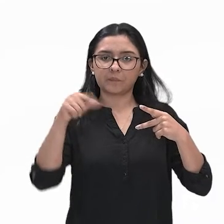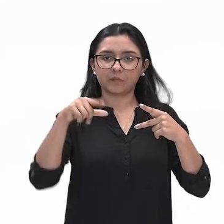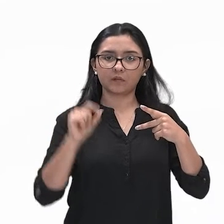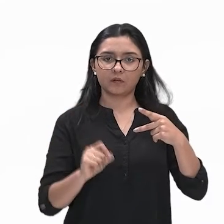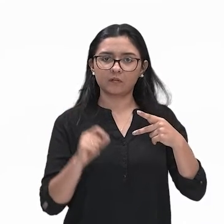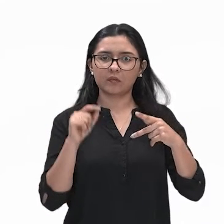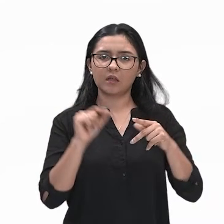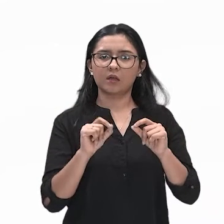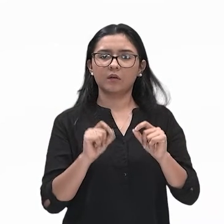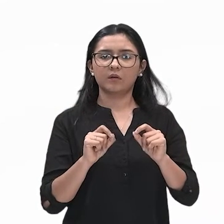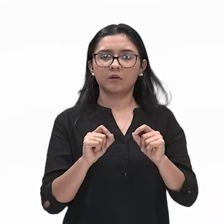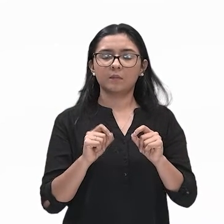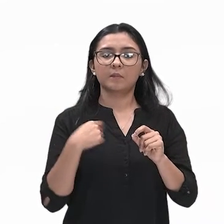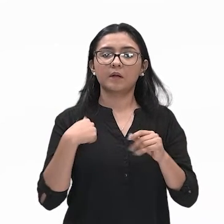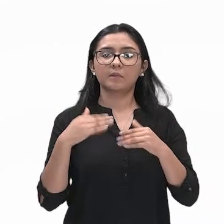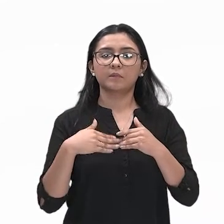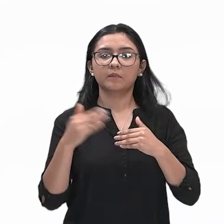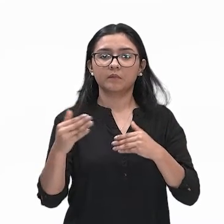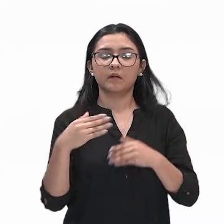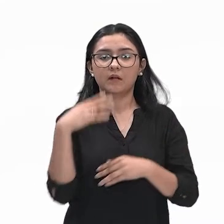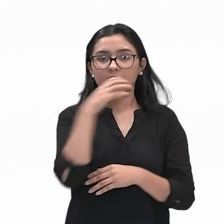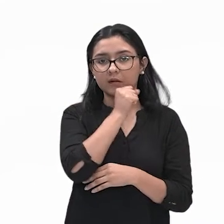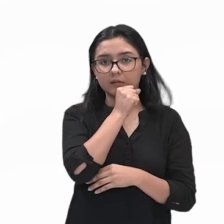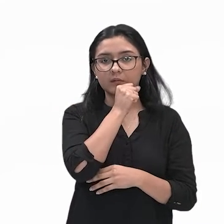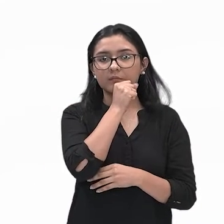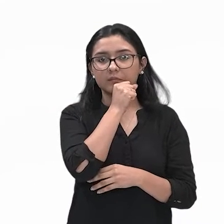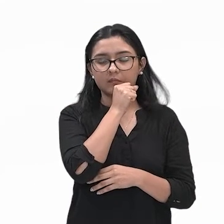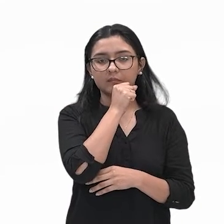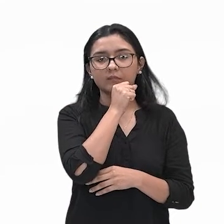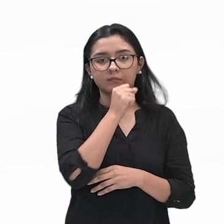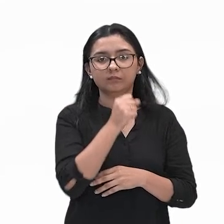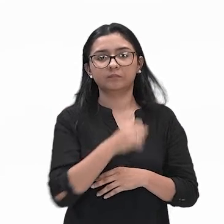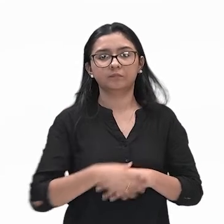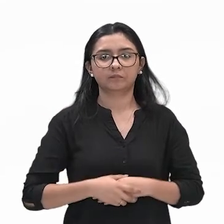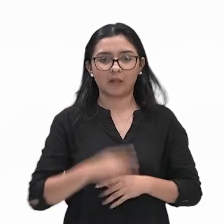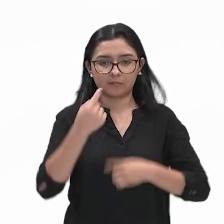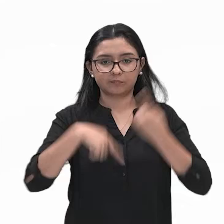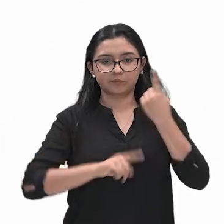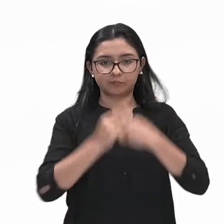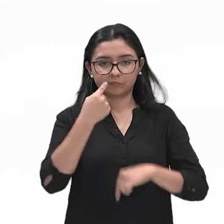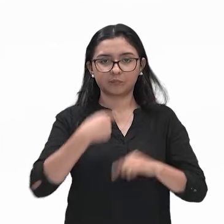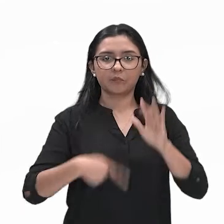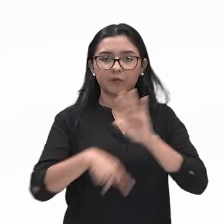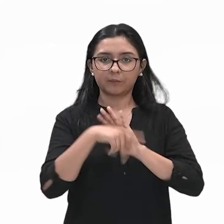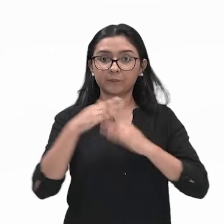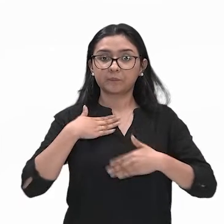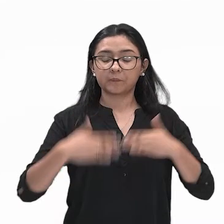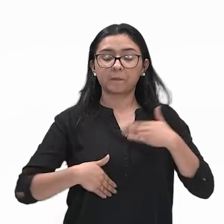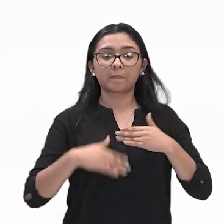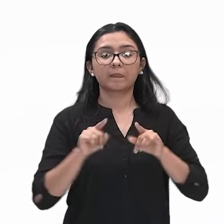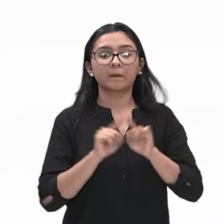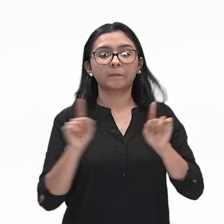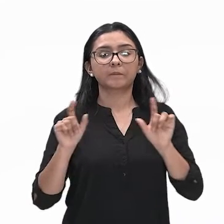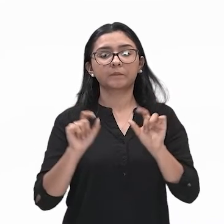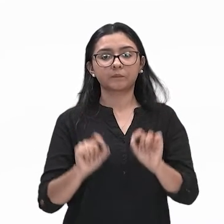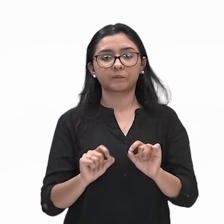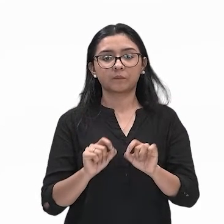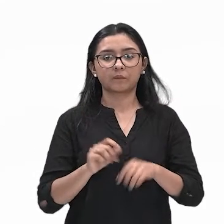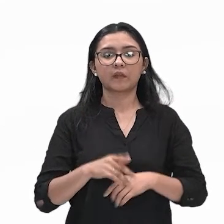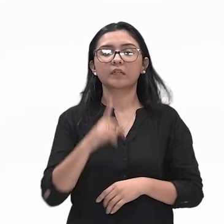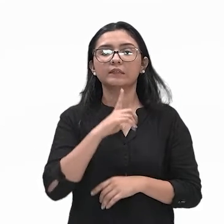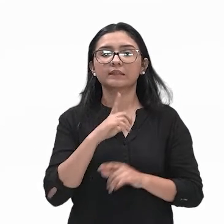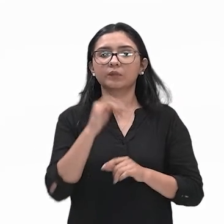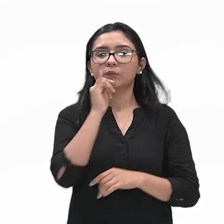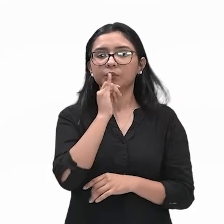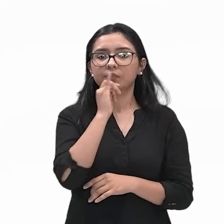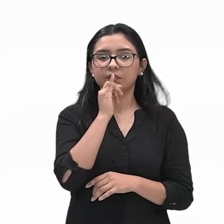estão ali para aumentar a velocidade com que as reações acontecem, né? E aí, no caso dos catalisadores, a gente